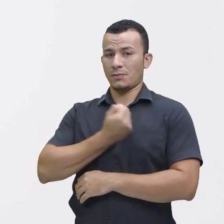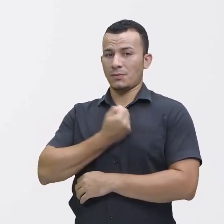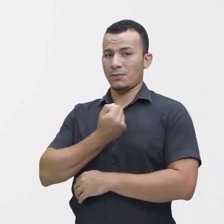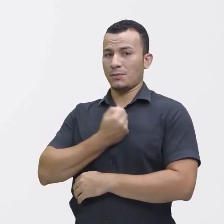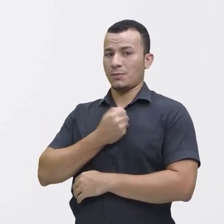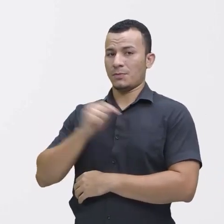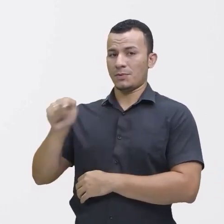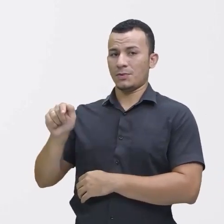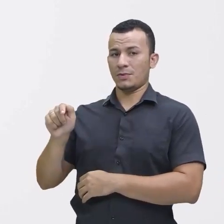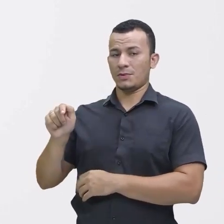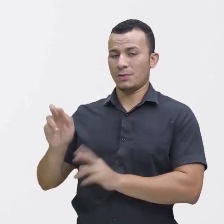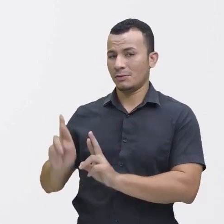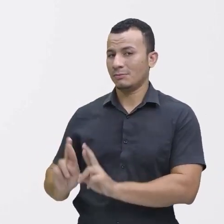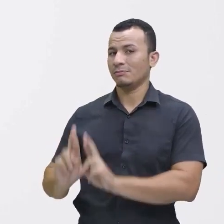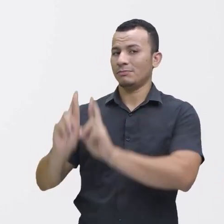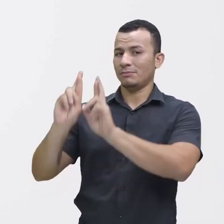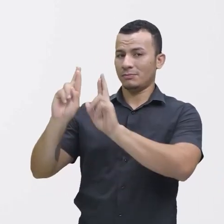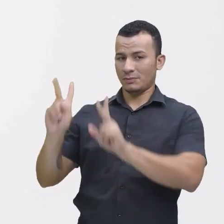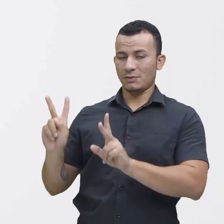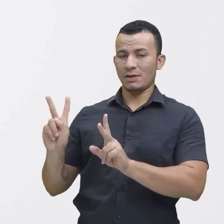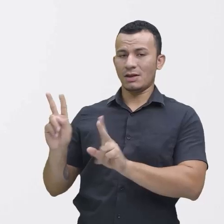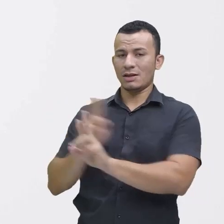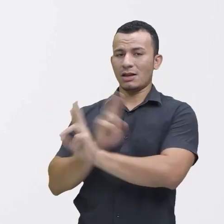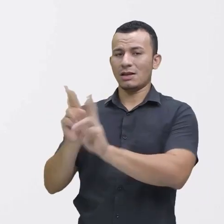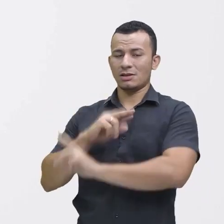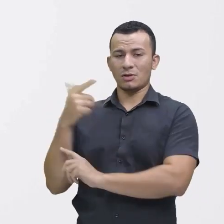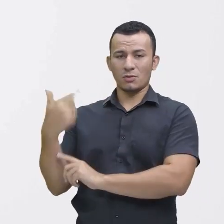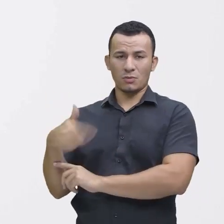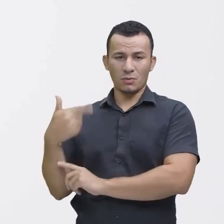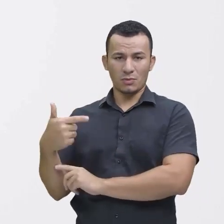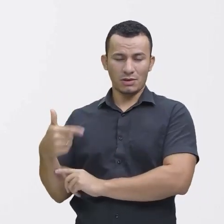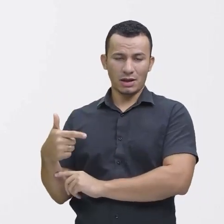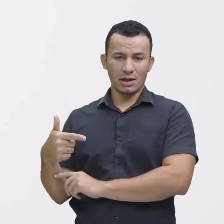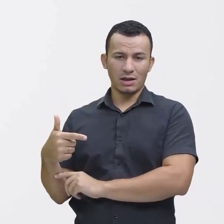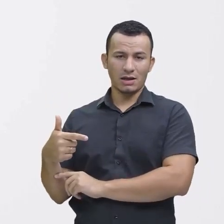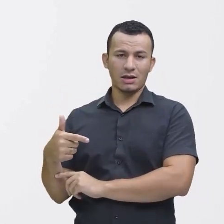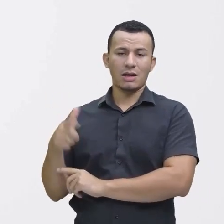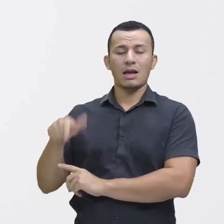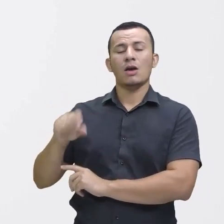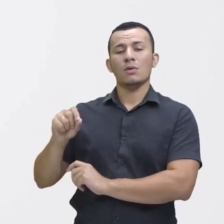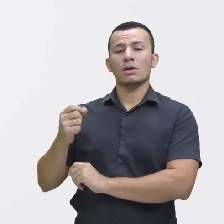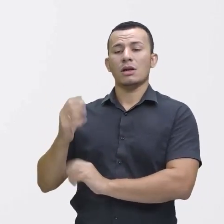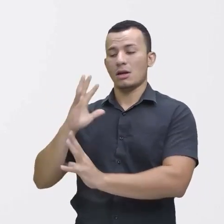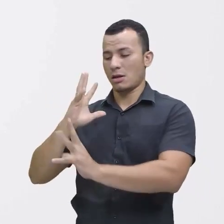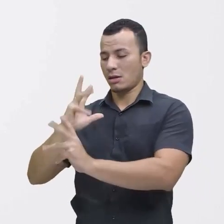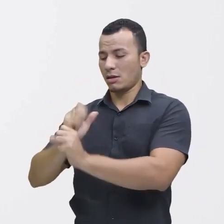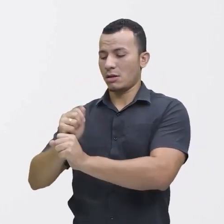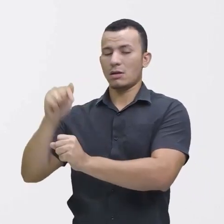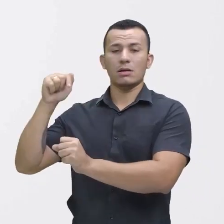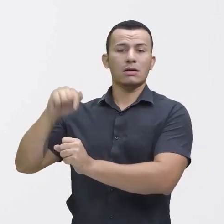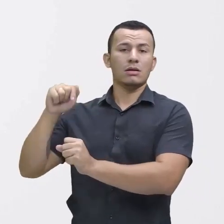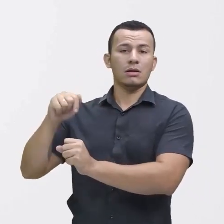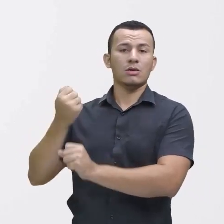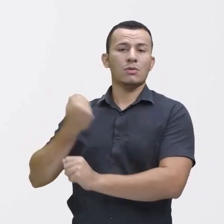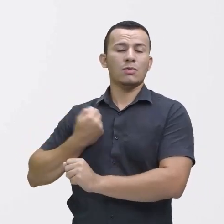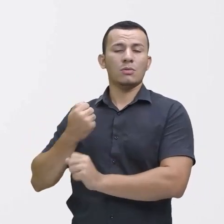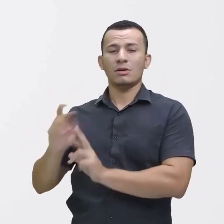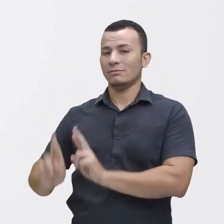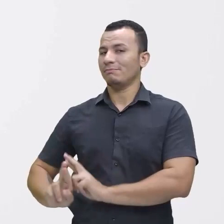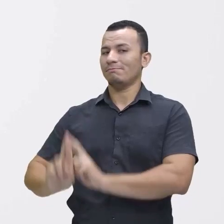sentenças sem relação de igualdade são aquelas que apresentam o resultado quê?